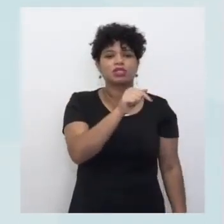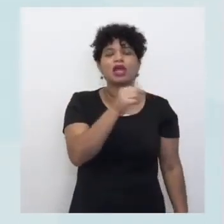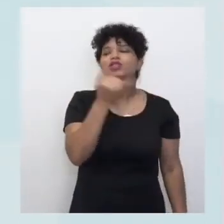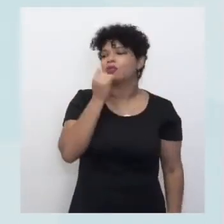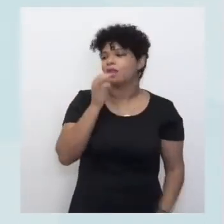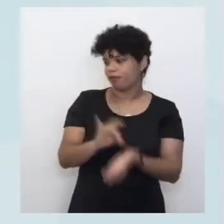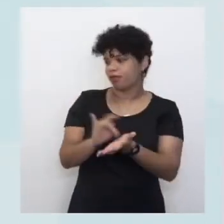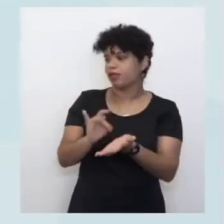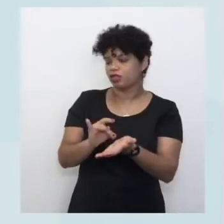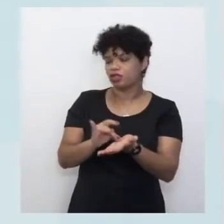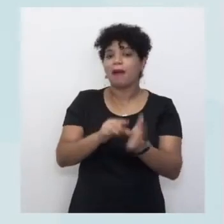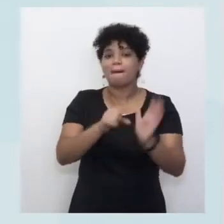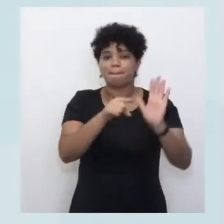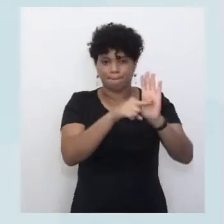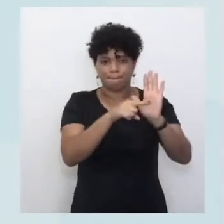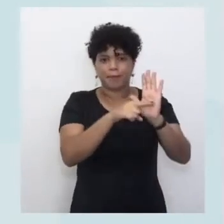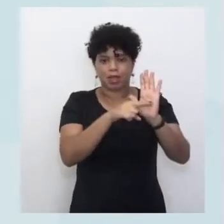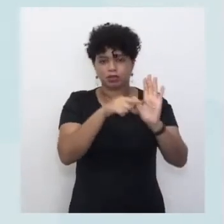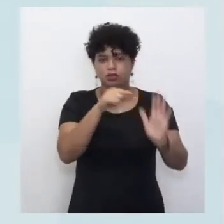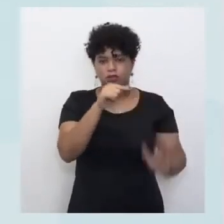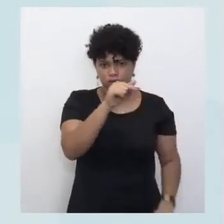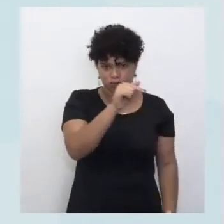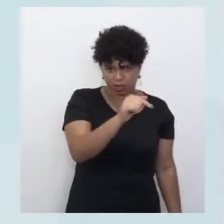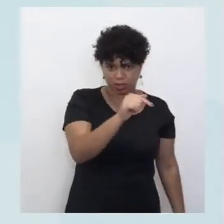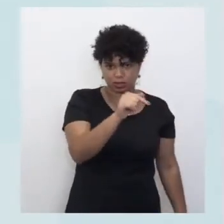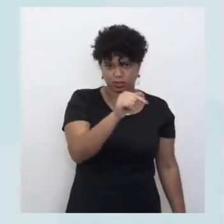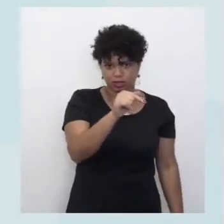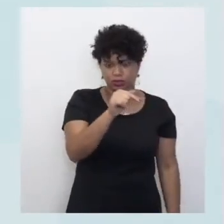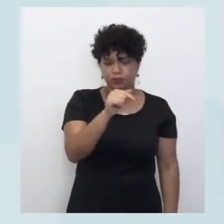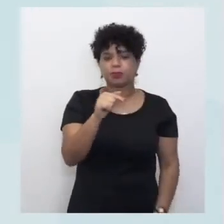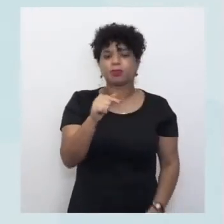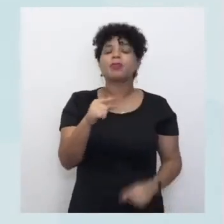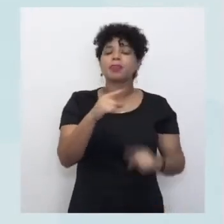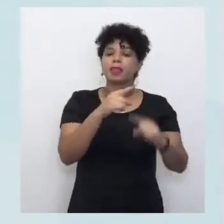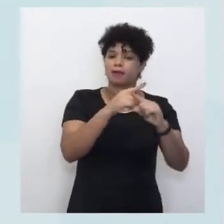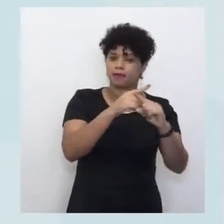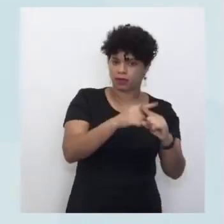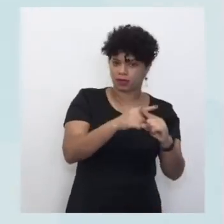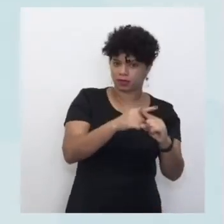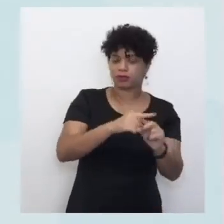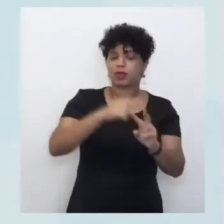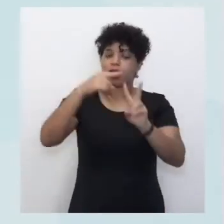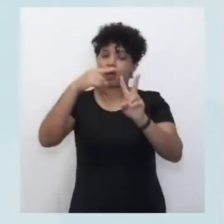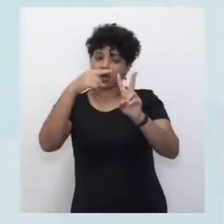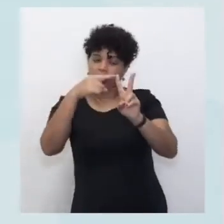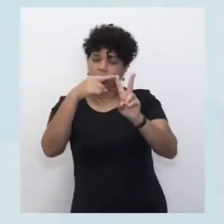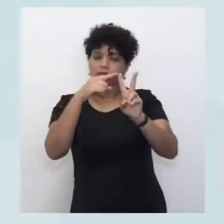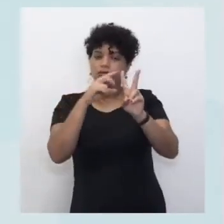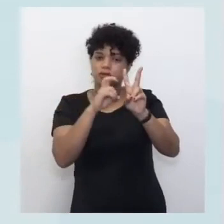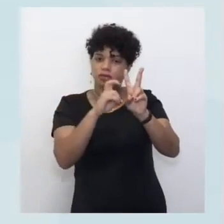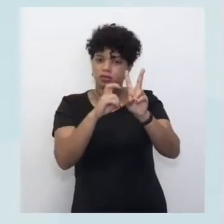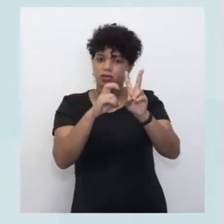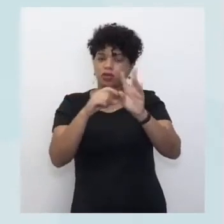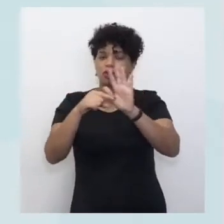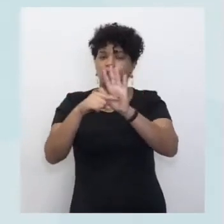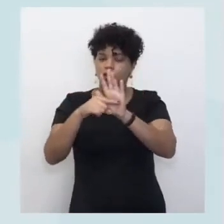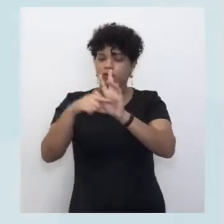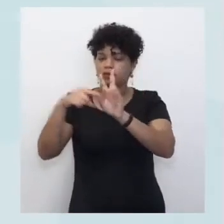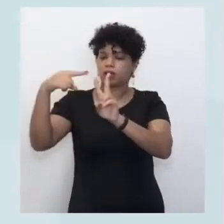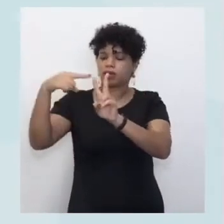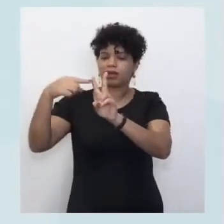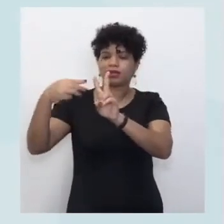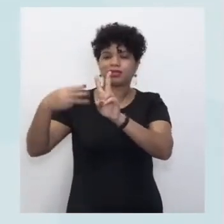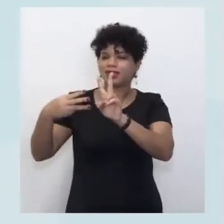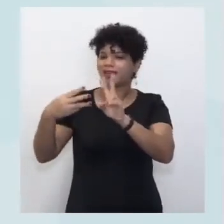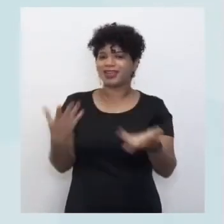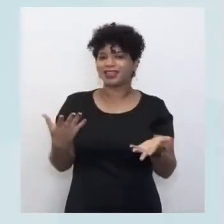Desculpa. Muito bem. E embaixo, eu cortei a raiz, então sobrou 5. E cortei a outra raiz,